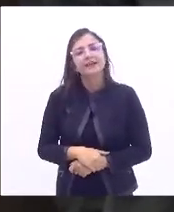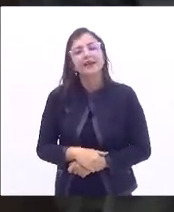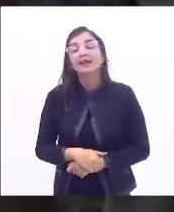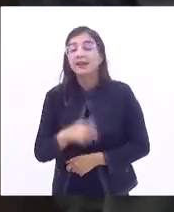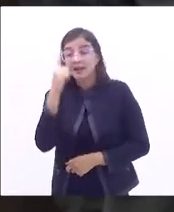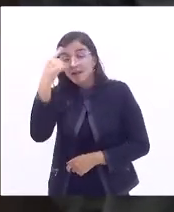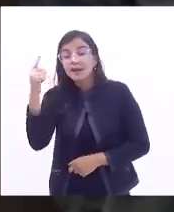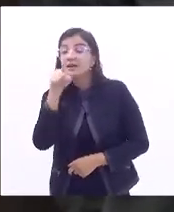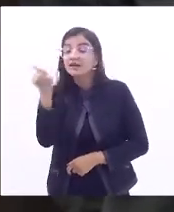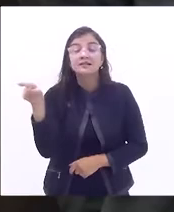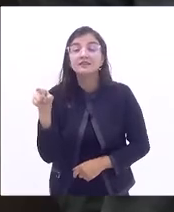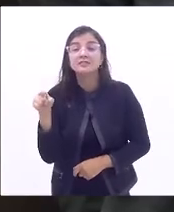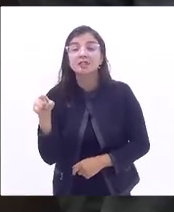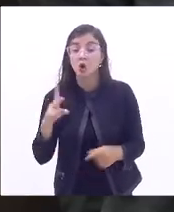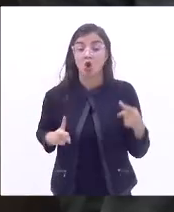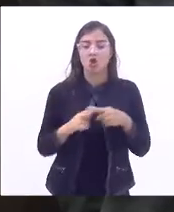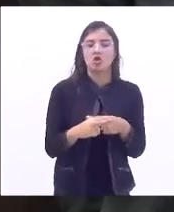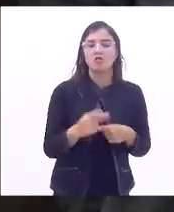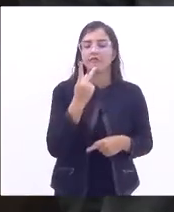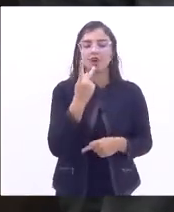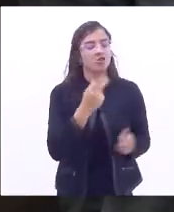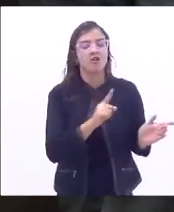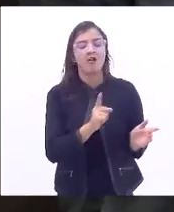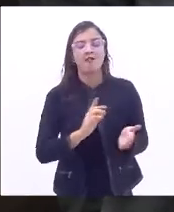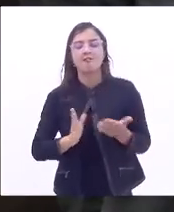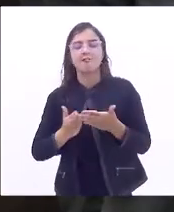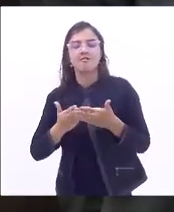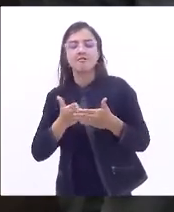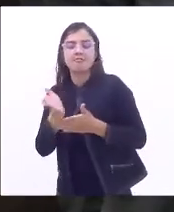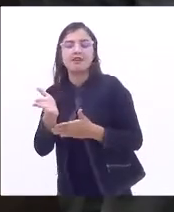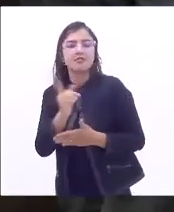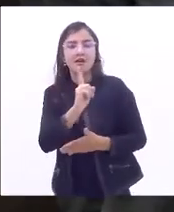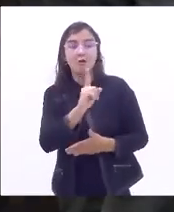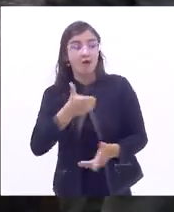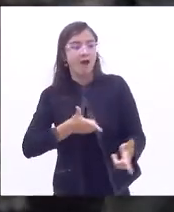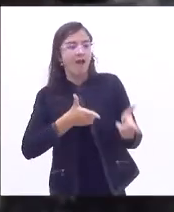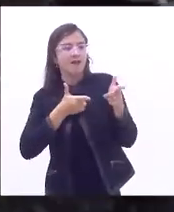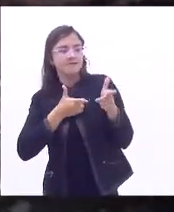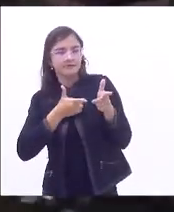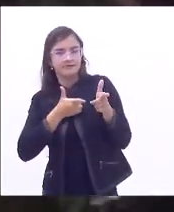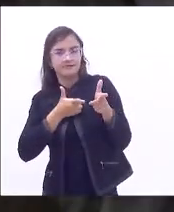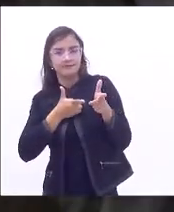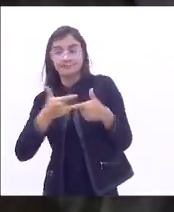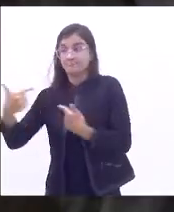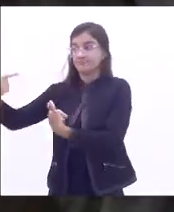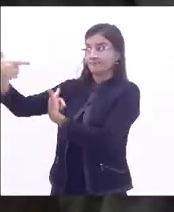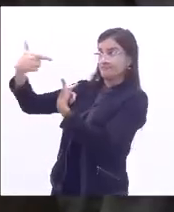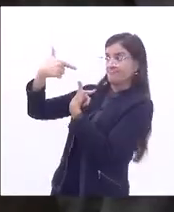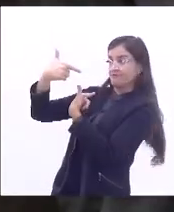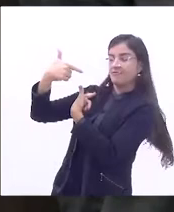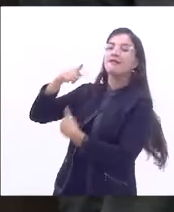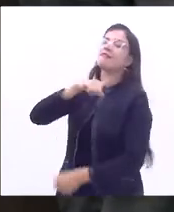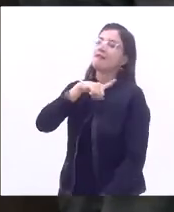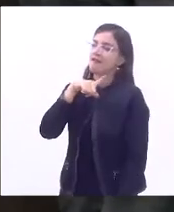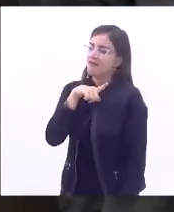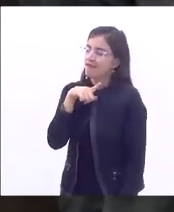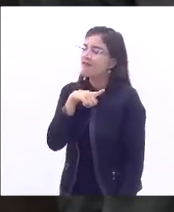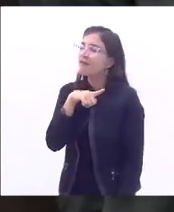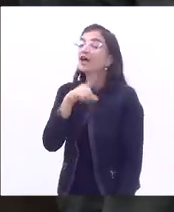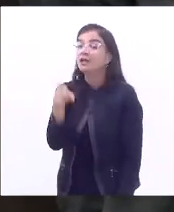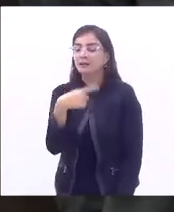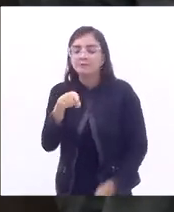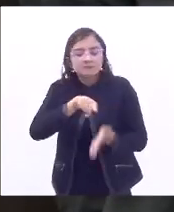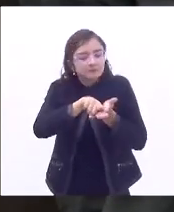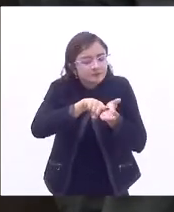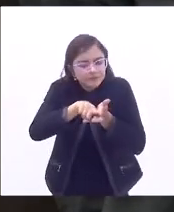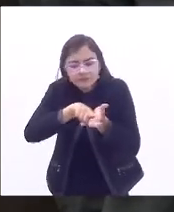pelos meganhas da ThyssenKrupp, que apontaram arma para cima da gente. E nós vistoriamos e vimos lá que a água